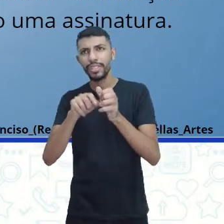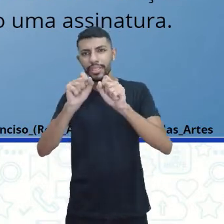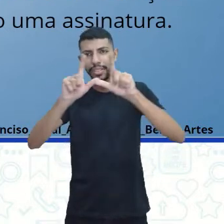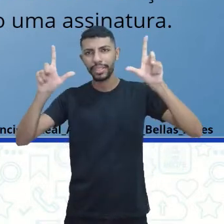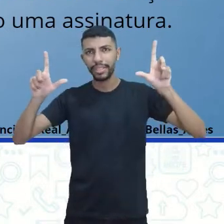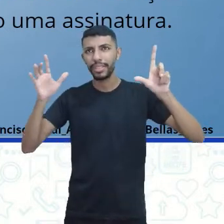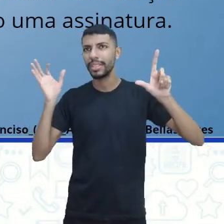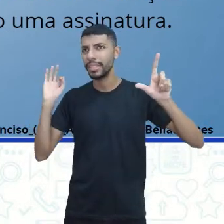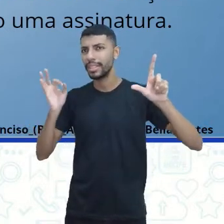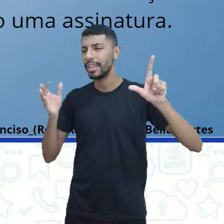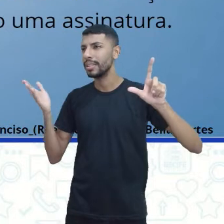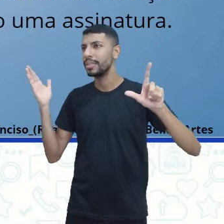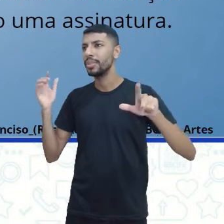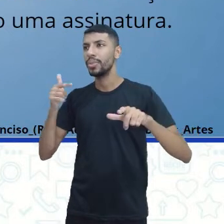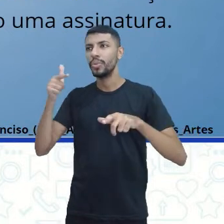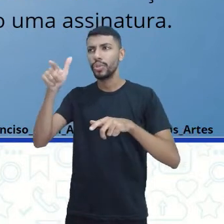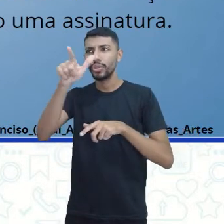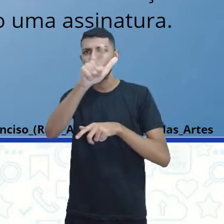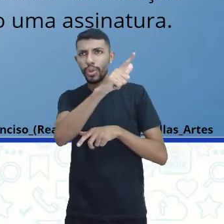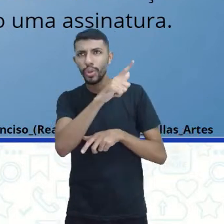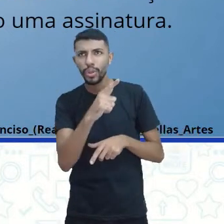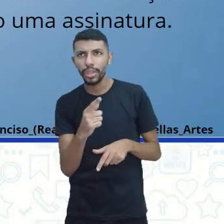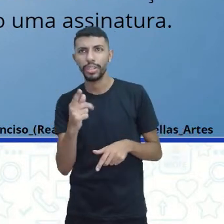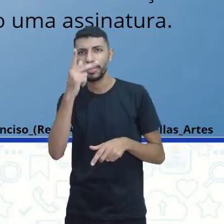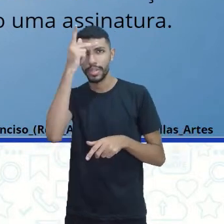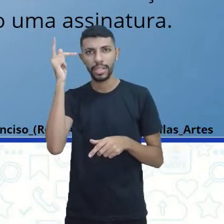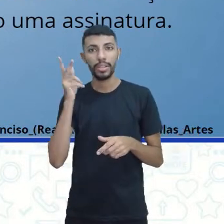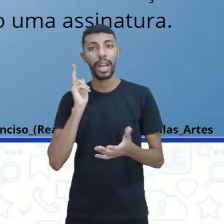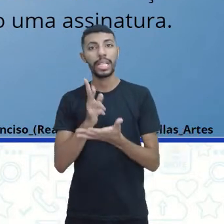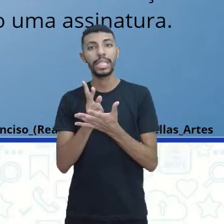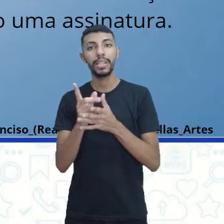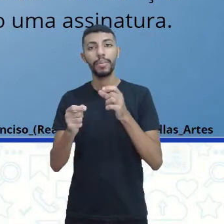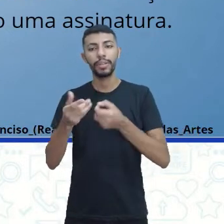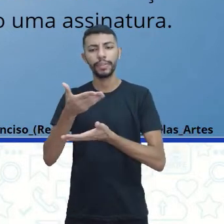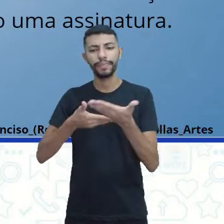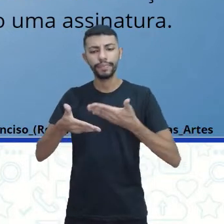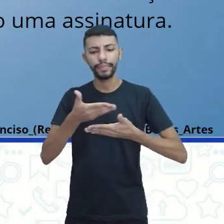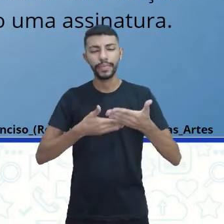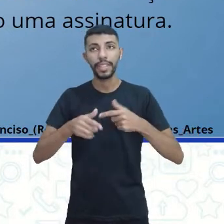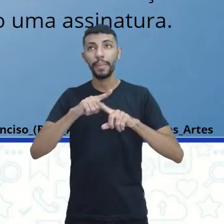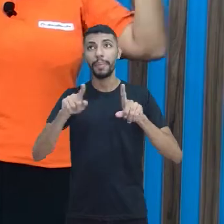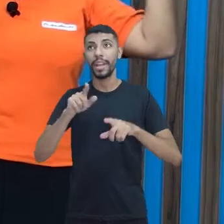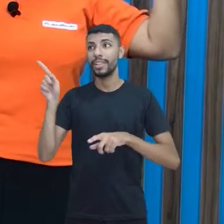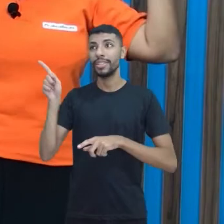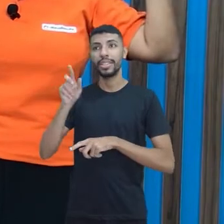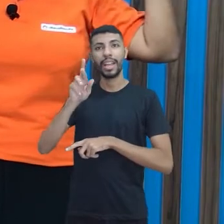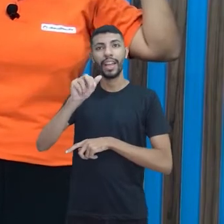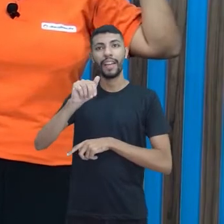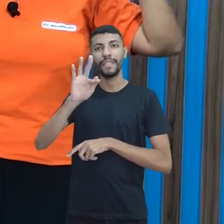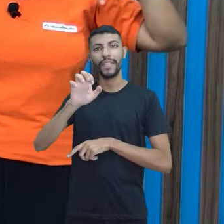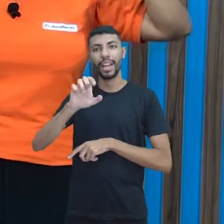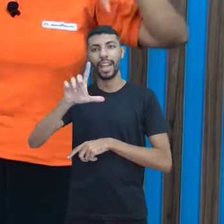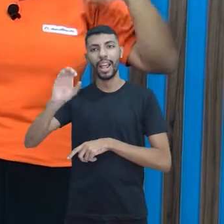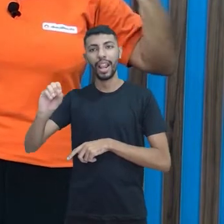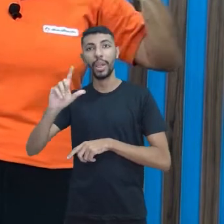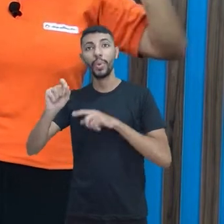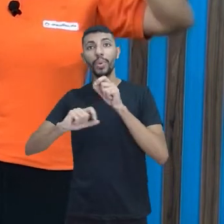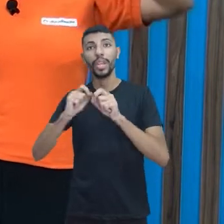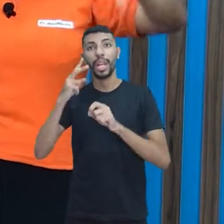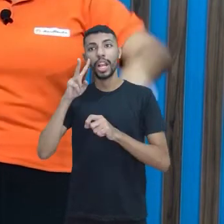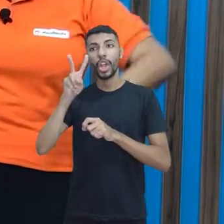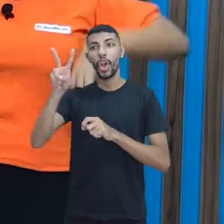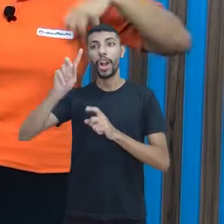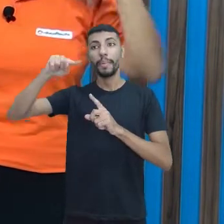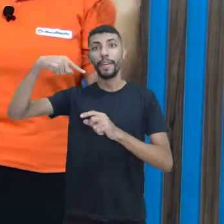quadro. As outras figuras, elas interagem entre si. Rafaelo interage com o público. E aí a gente pode ver o que aqui?